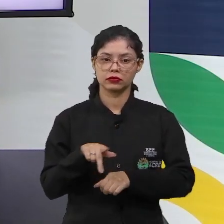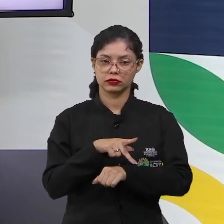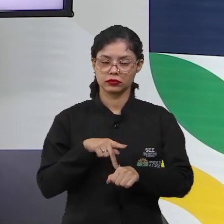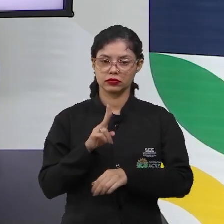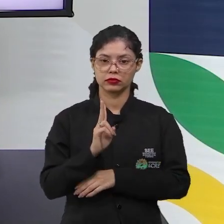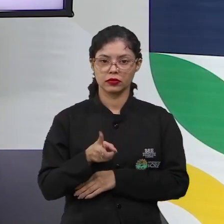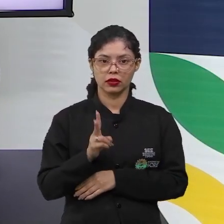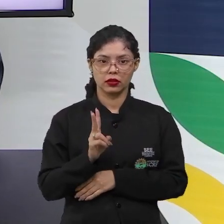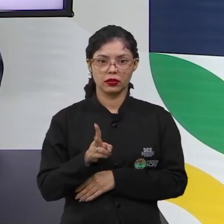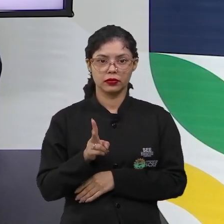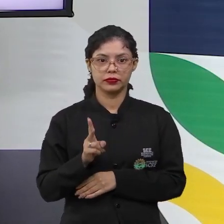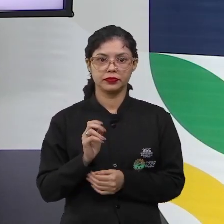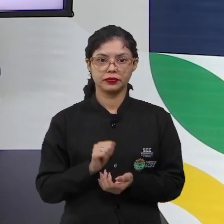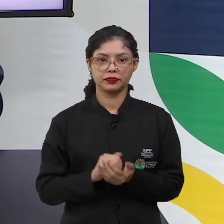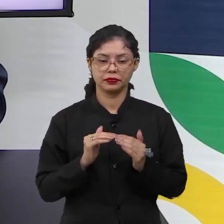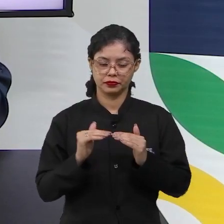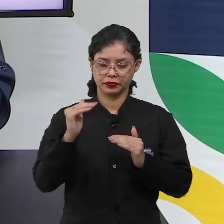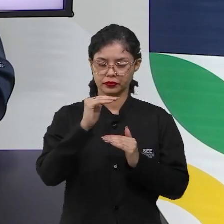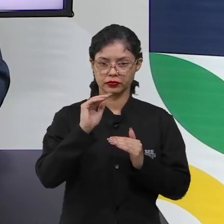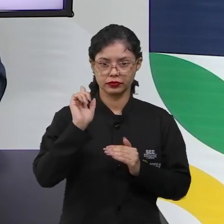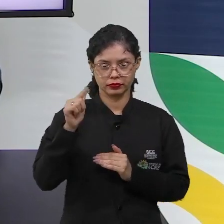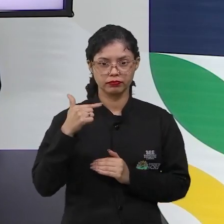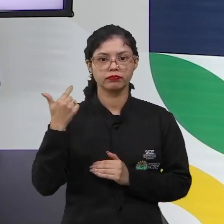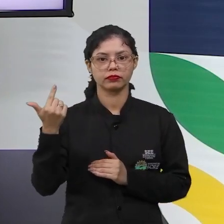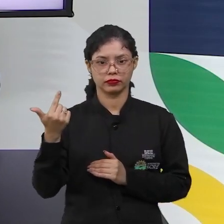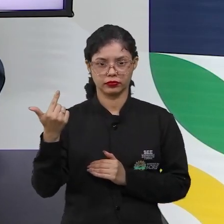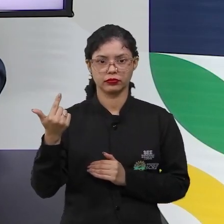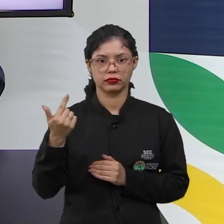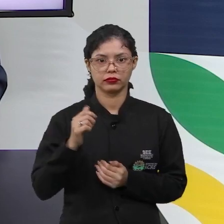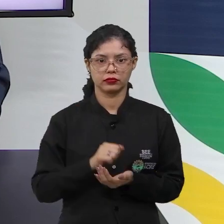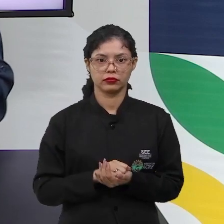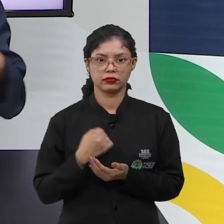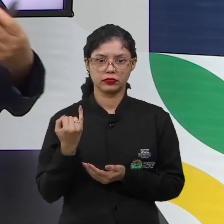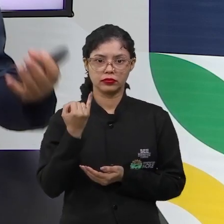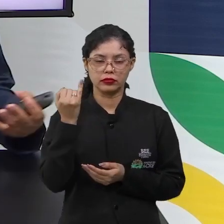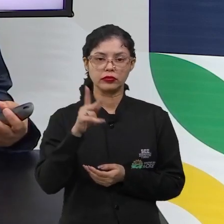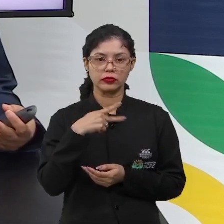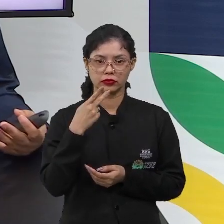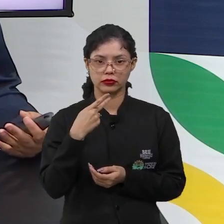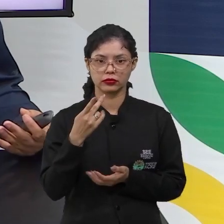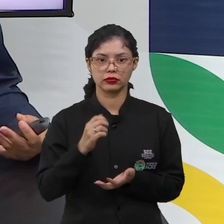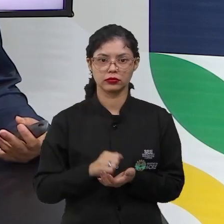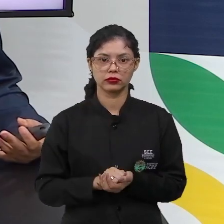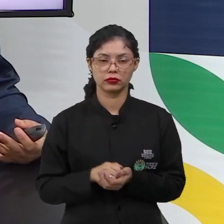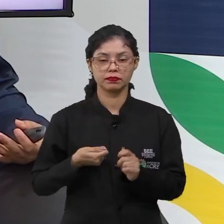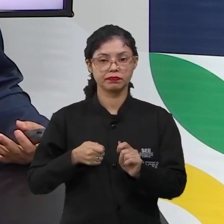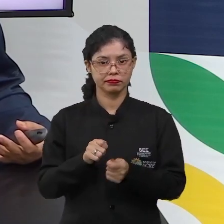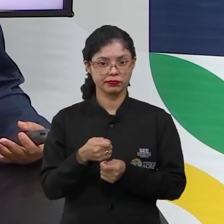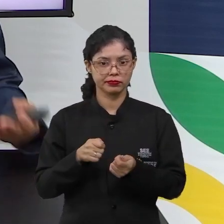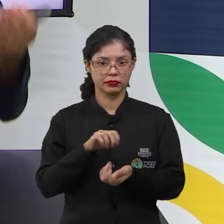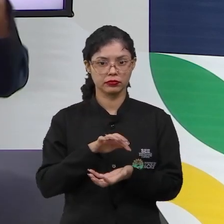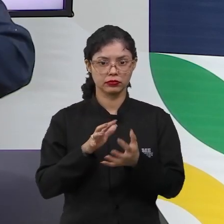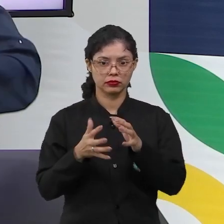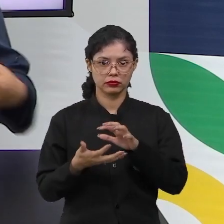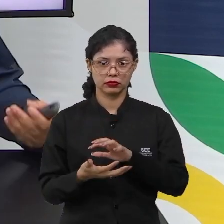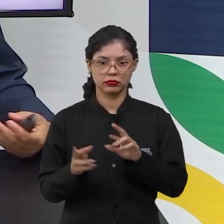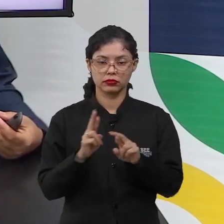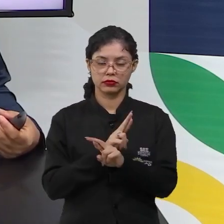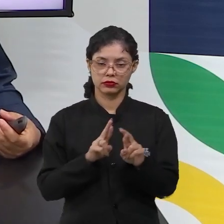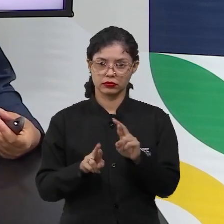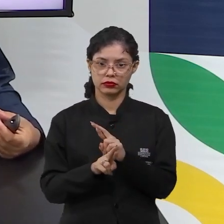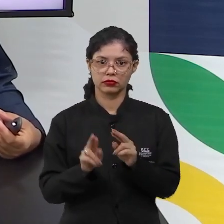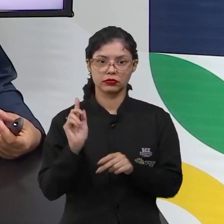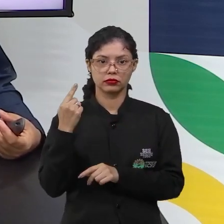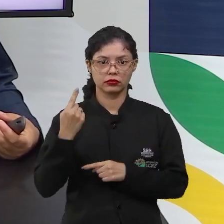sempre, alguns querendo se sobressair sobre os outros, principalmente quando falamos aí do controle mundial relacionado à